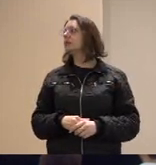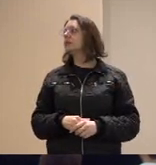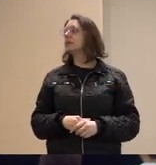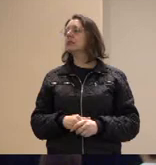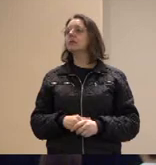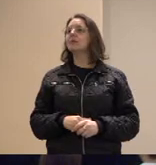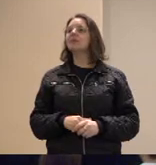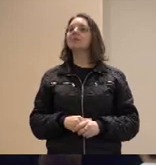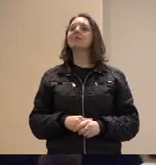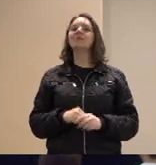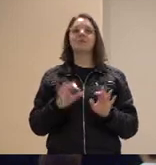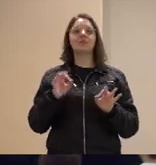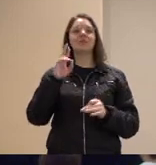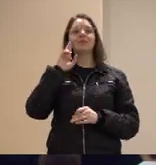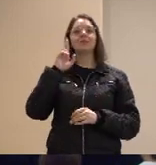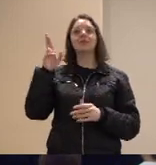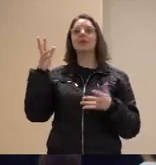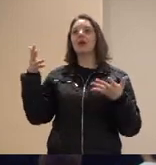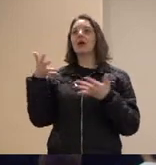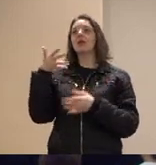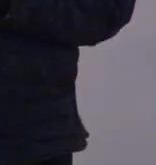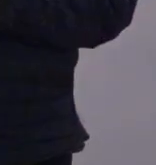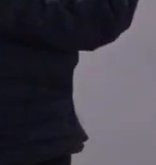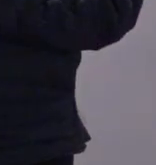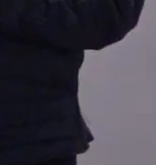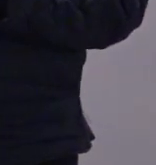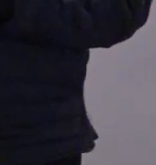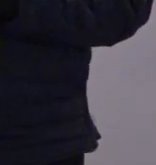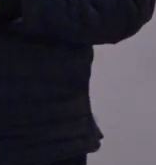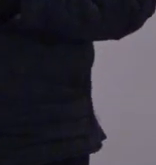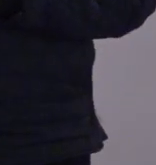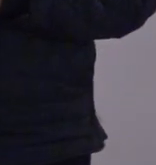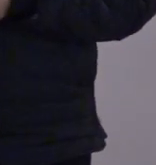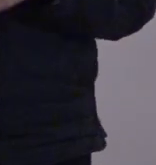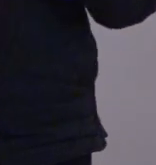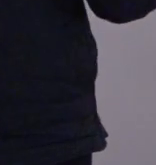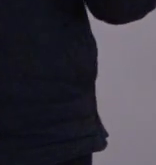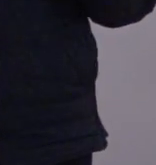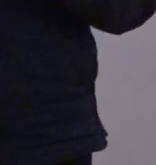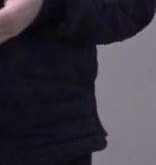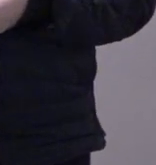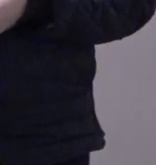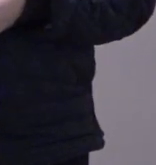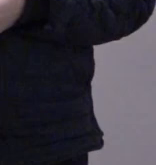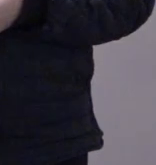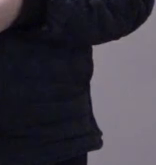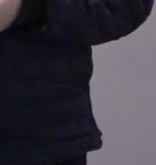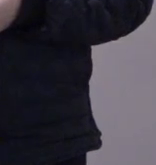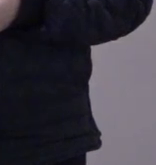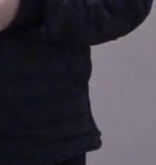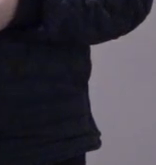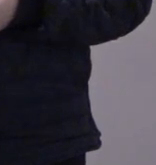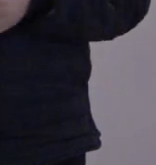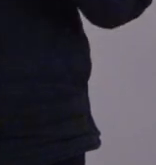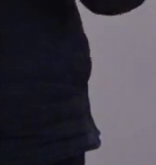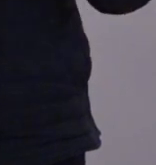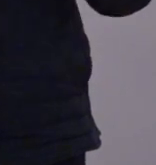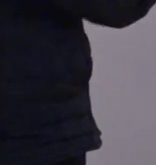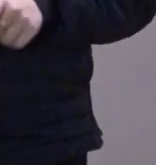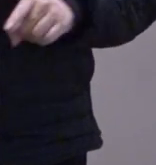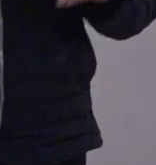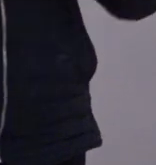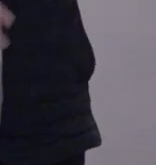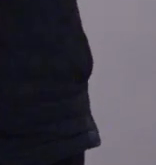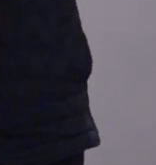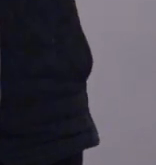Muito bem, senhoras e senhores, faz uso da palavra neste momento, excelentíssimo senhor prefeito do município de Orleans e presidente da Federação Catarinense dos Municípios e